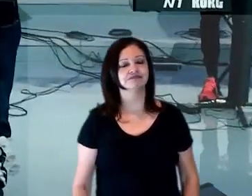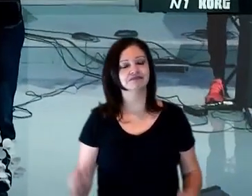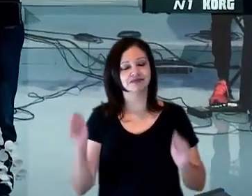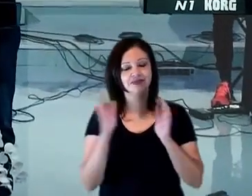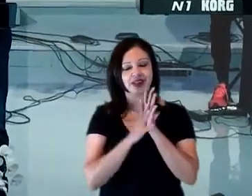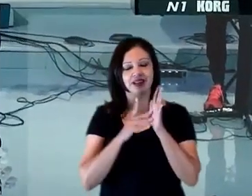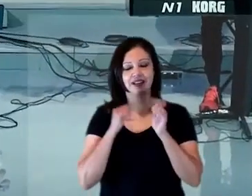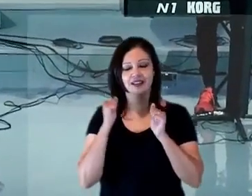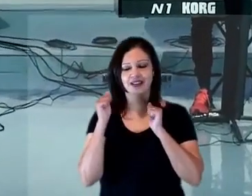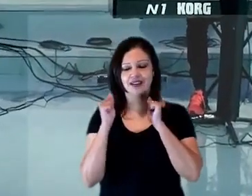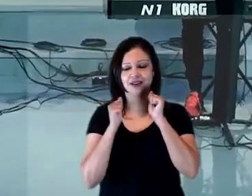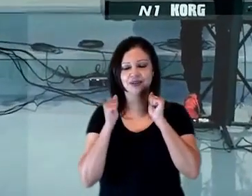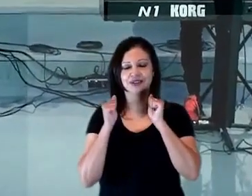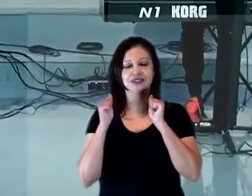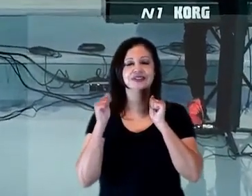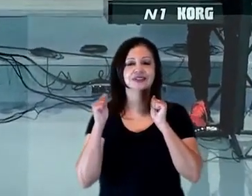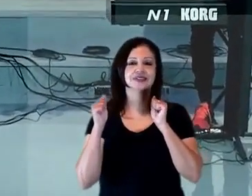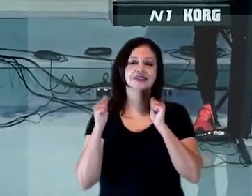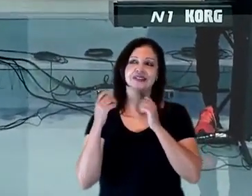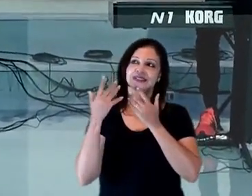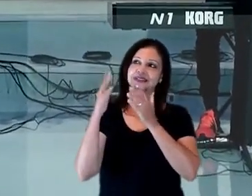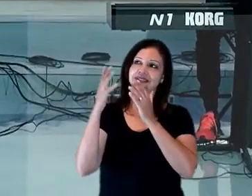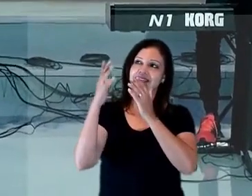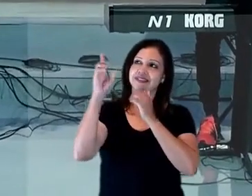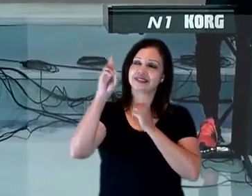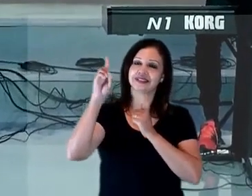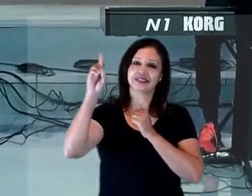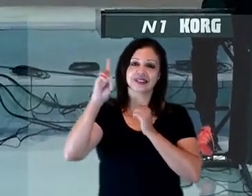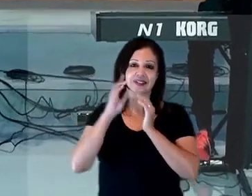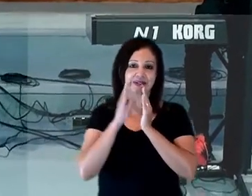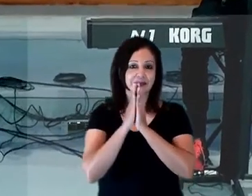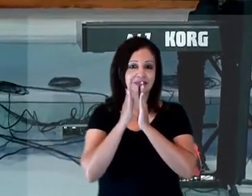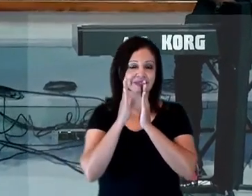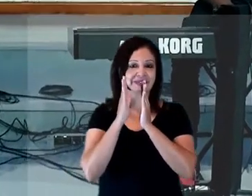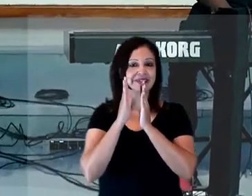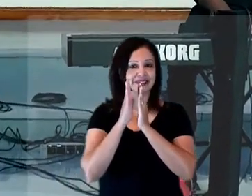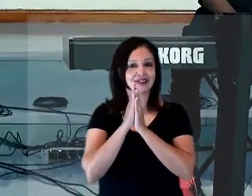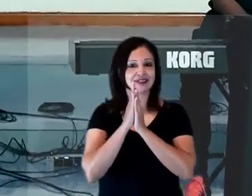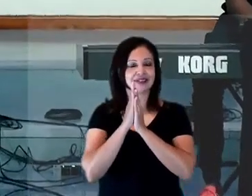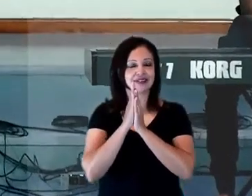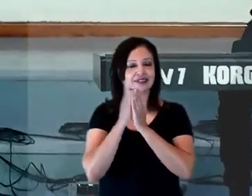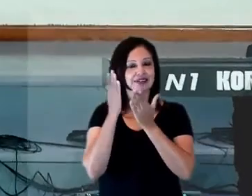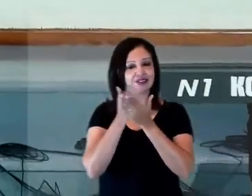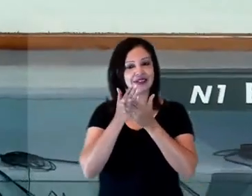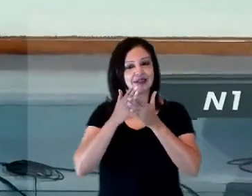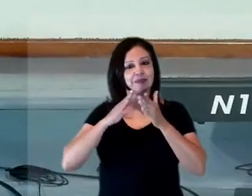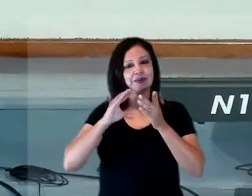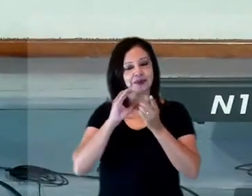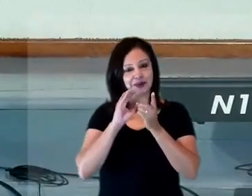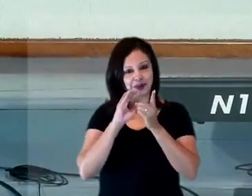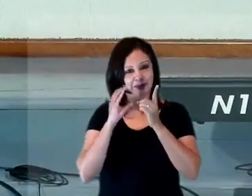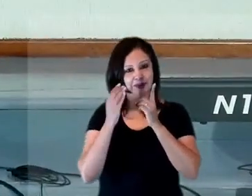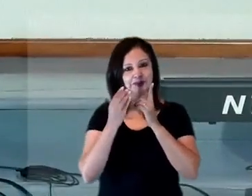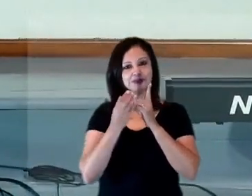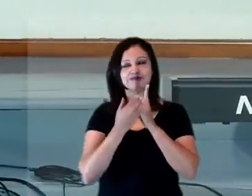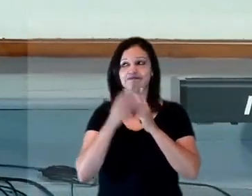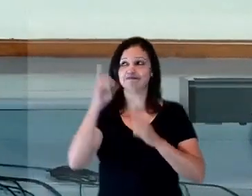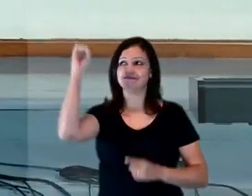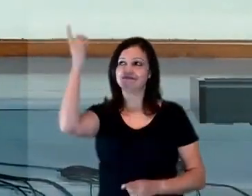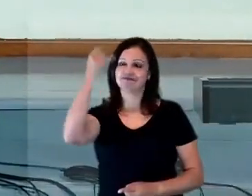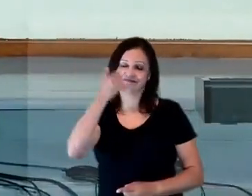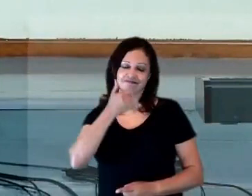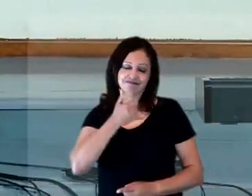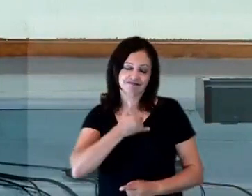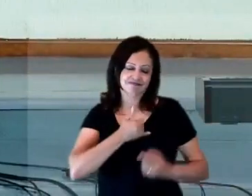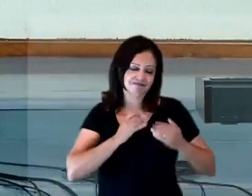Aleluia. Louvado seja Deus. Vamos orar, encerrando este culto, essa palavra que o Senhor trouxe para nós